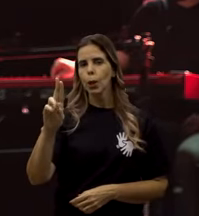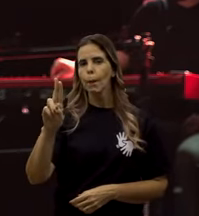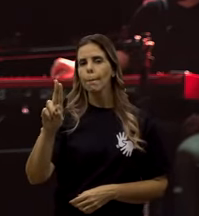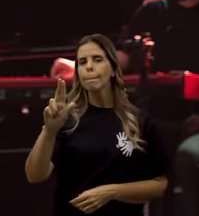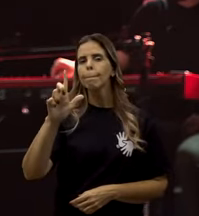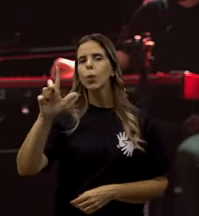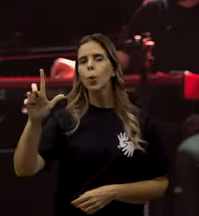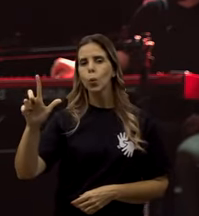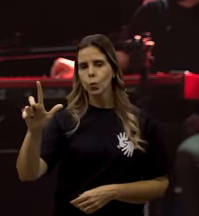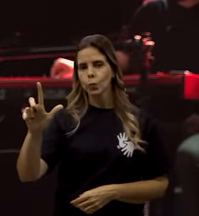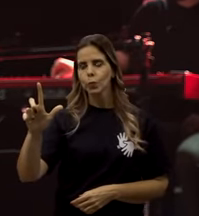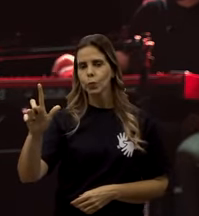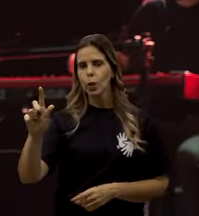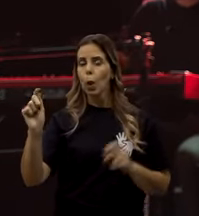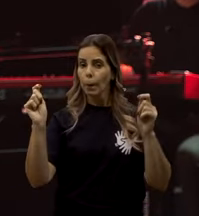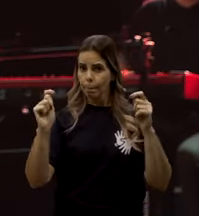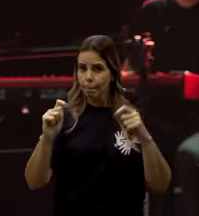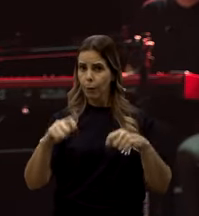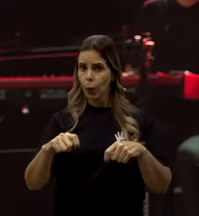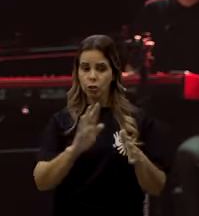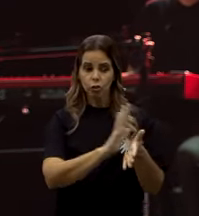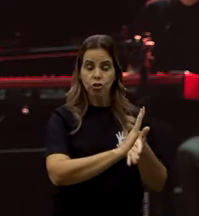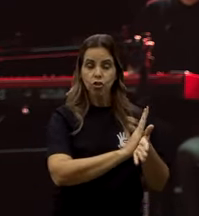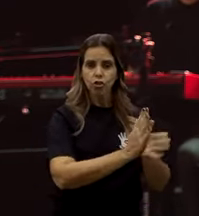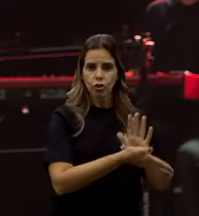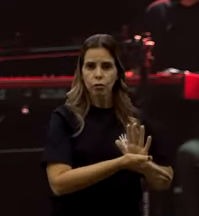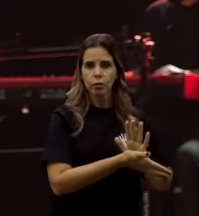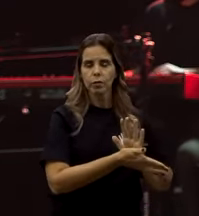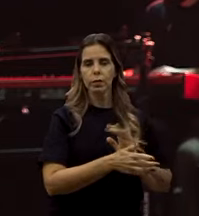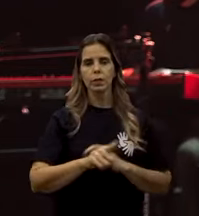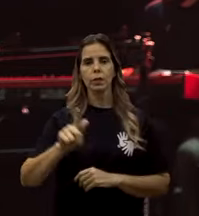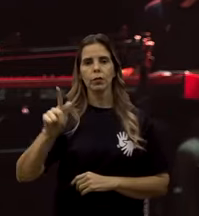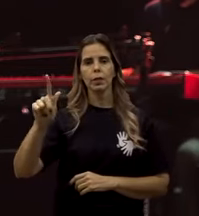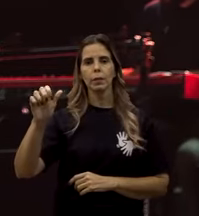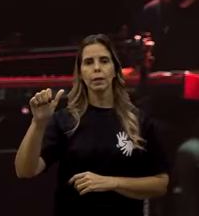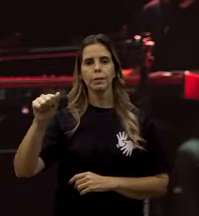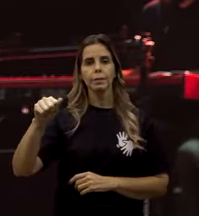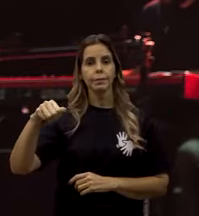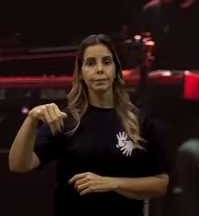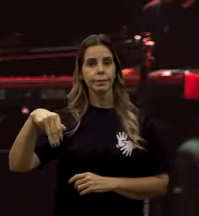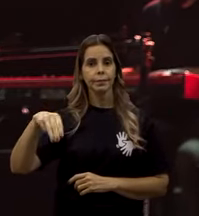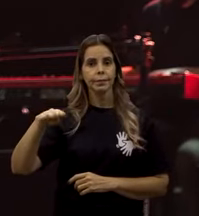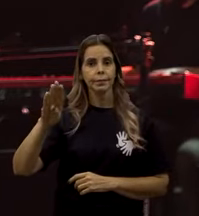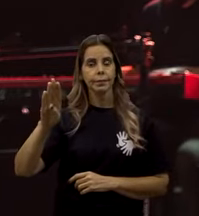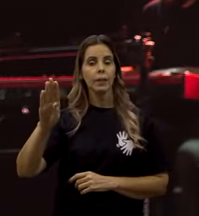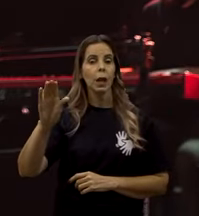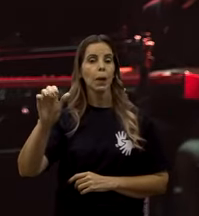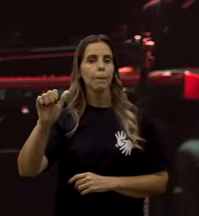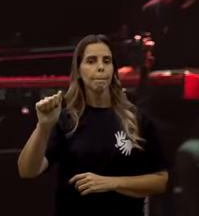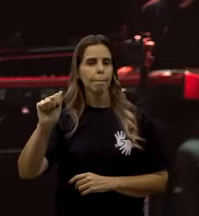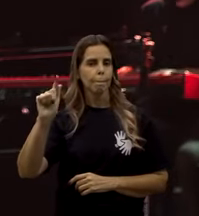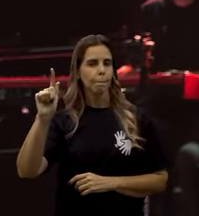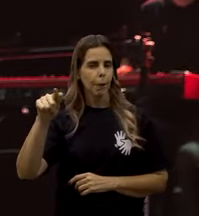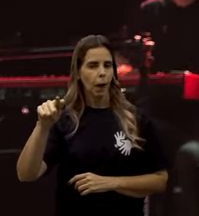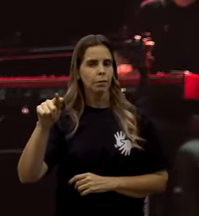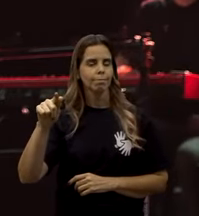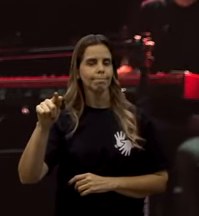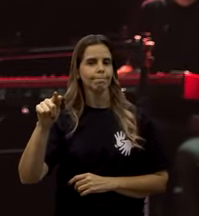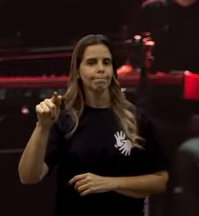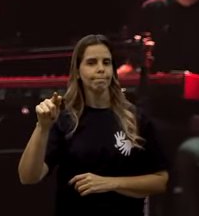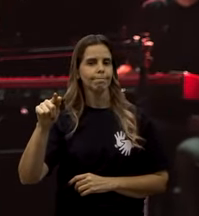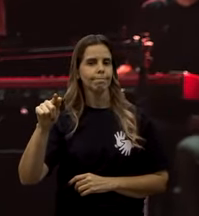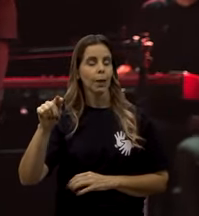qualquer dia da semana meu irmão mas às vezes até um cachorro percebe que o cheiro não vale a pena